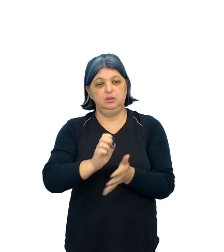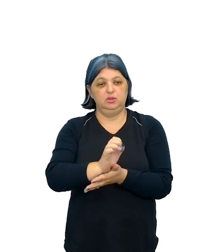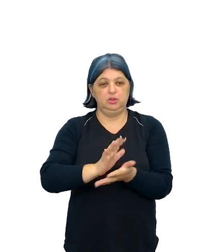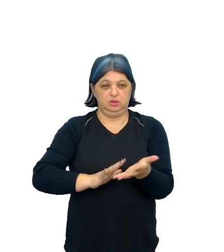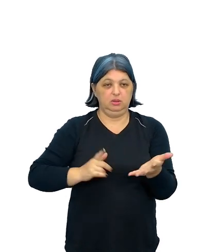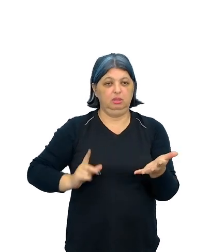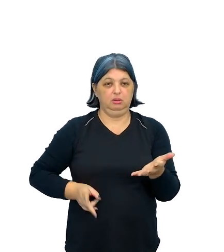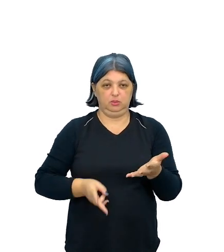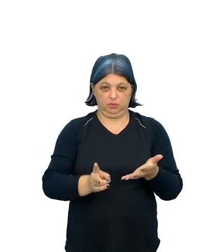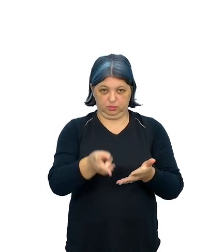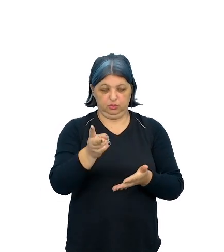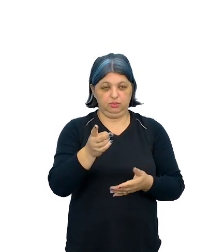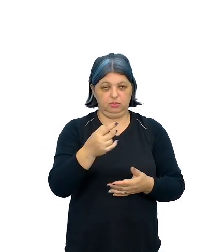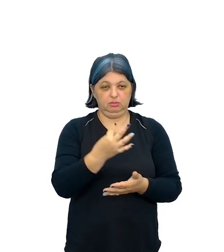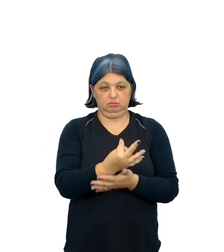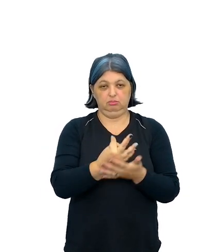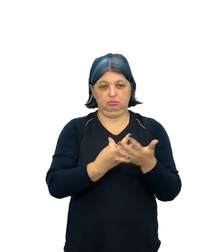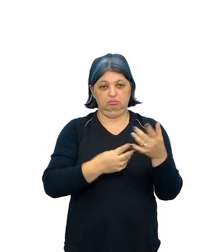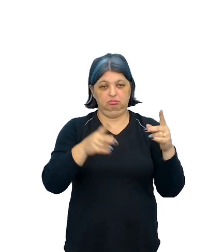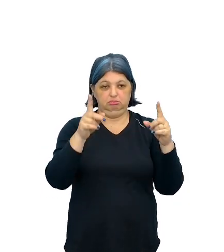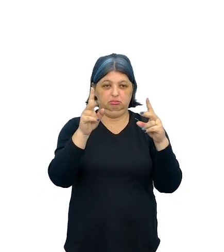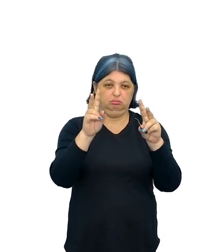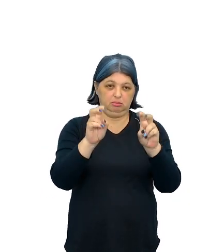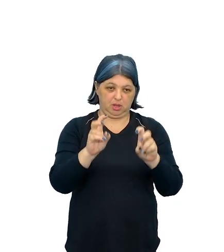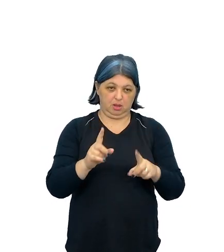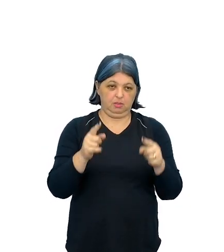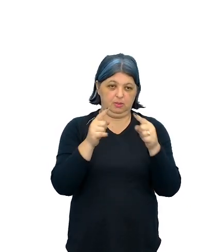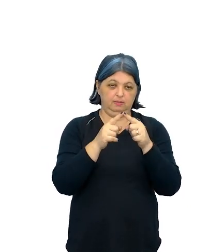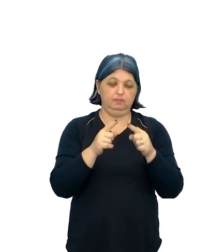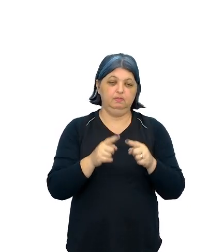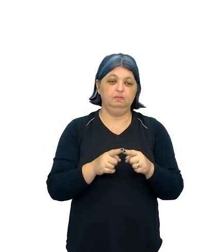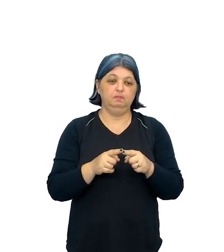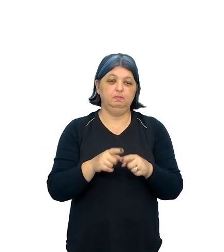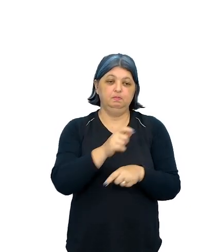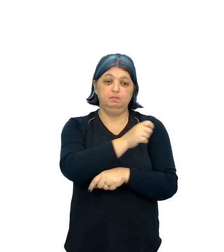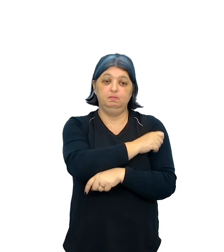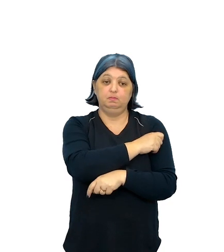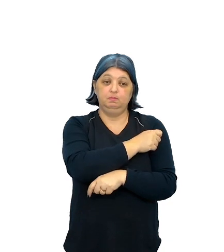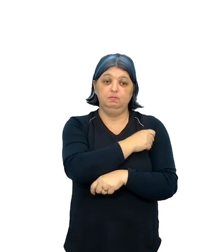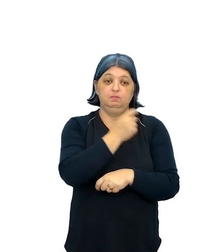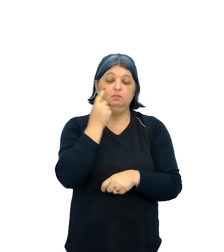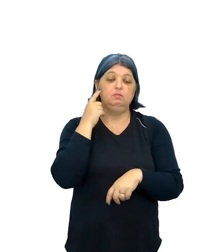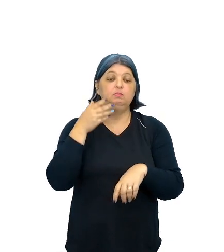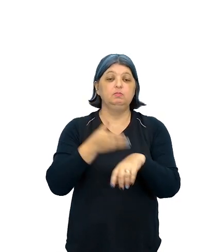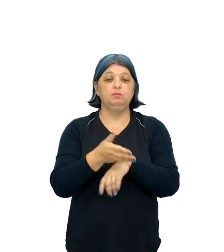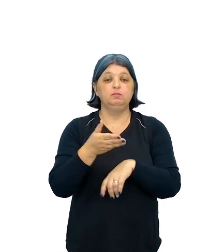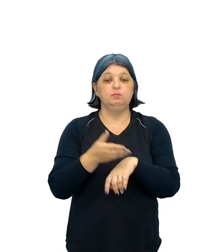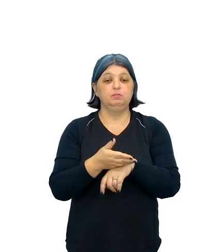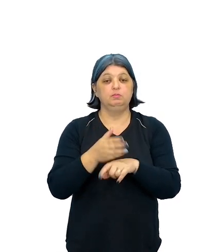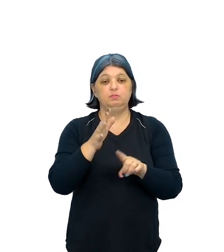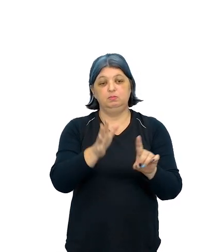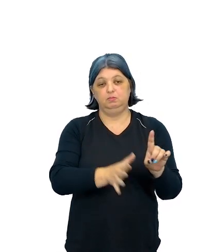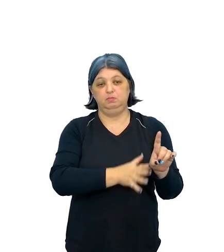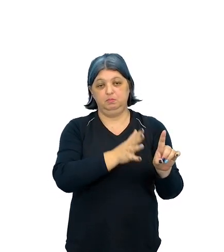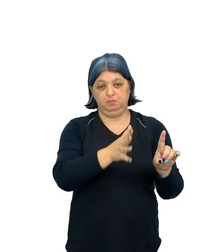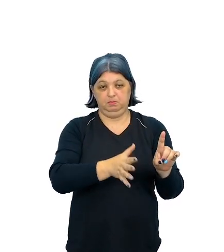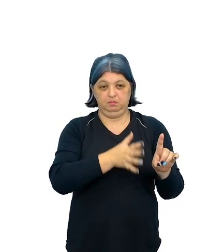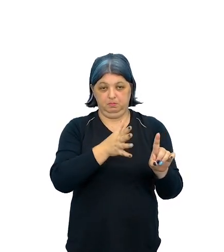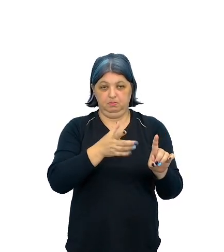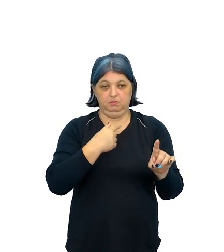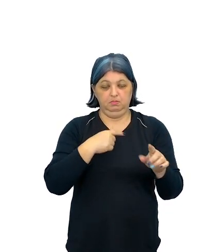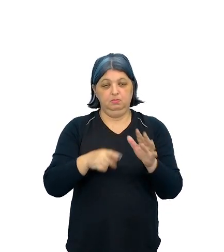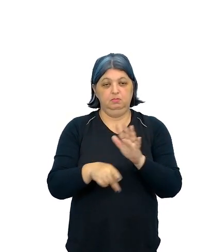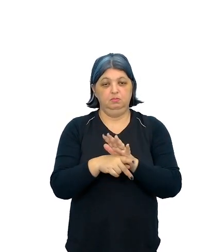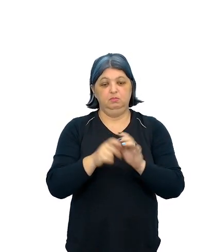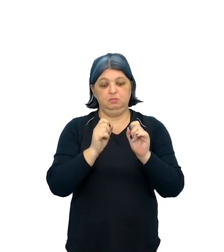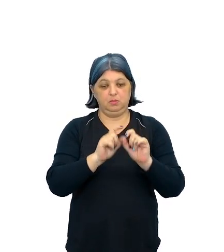uma continuidade no tema, né? Nesse caso, e os estudantes aqui vão participar de um seminário. Aqui eles